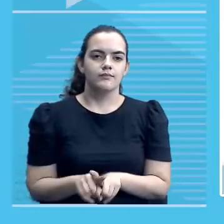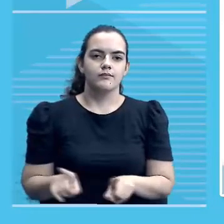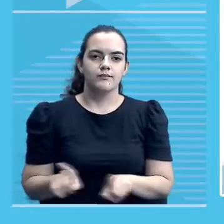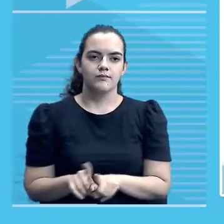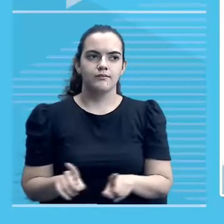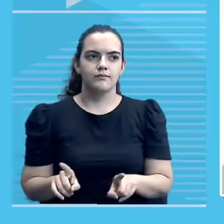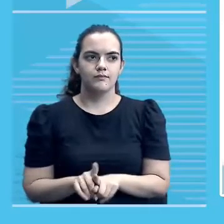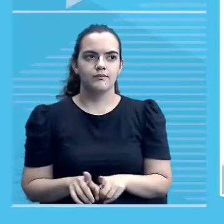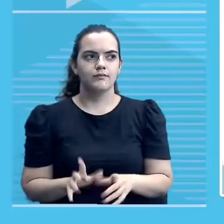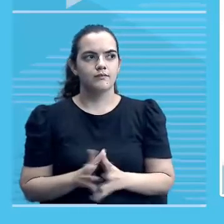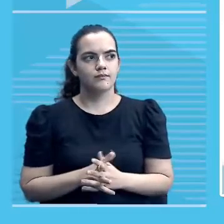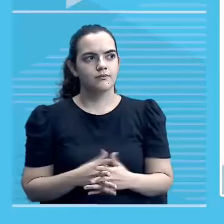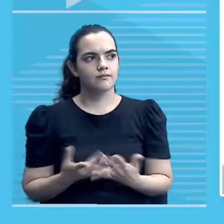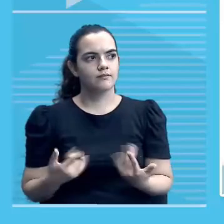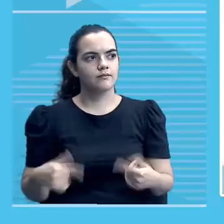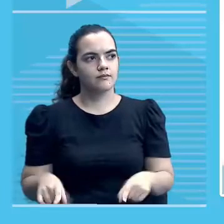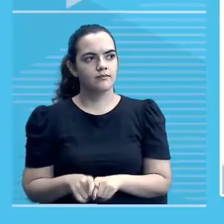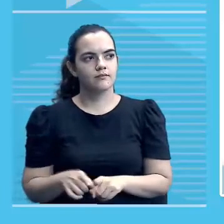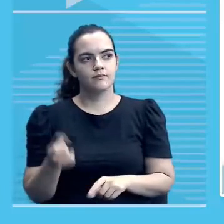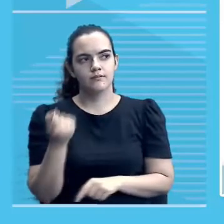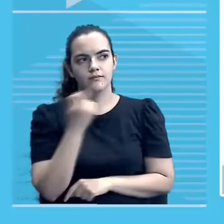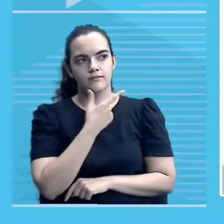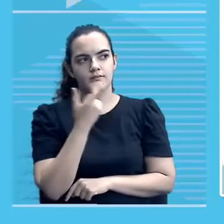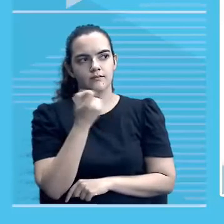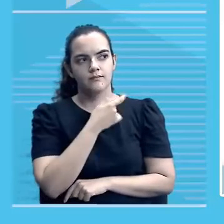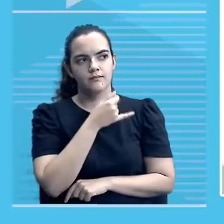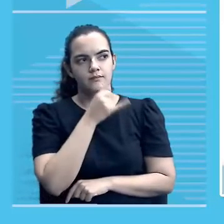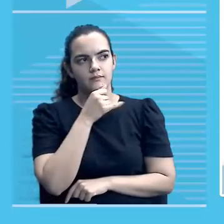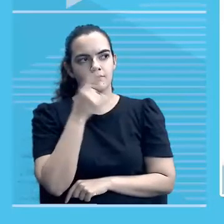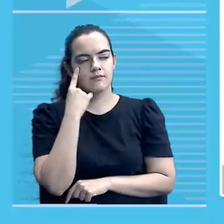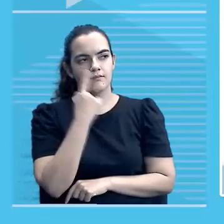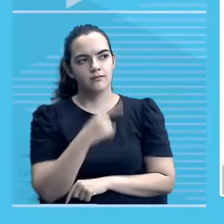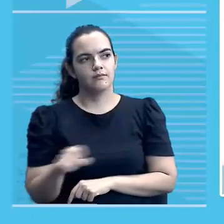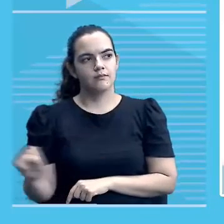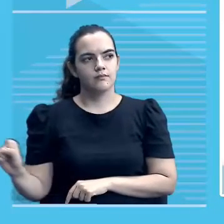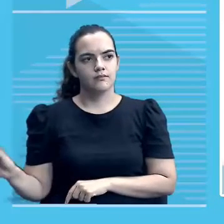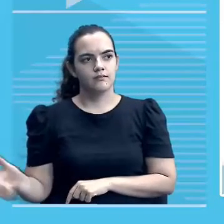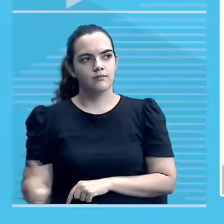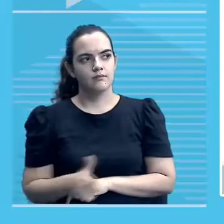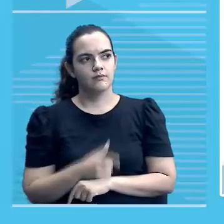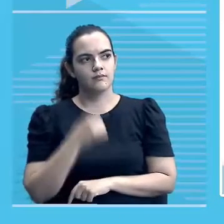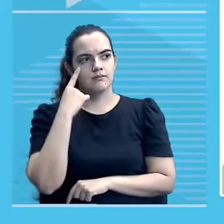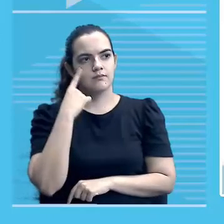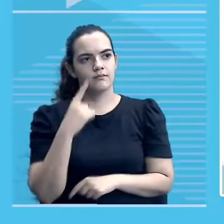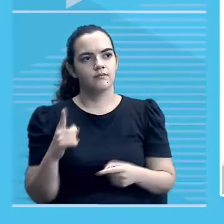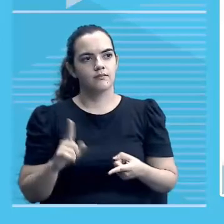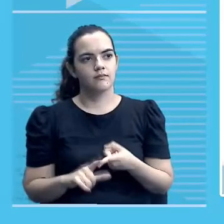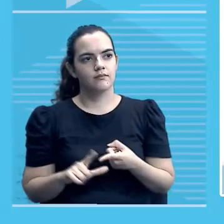Distúrbios mentais, é o famoso Gardenal. Carbonato de lítio.